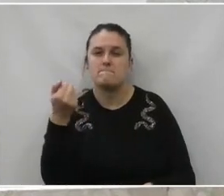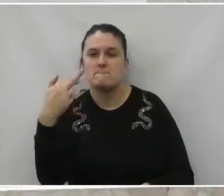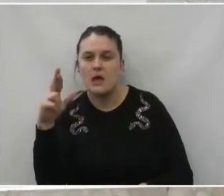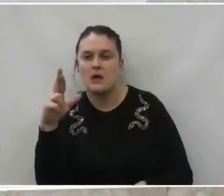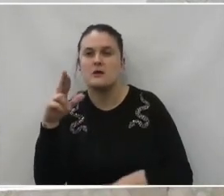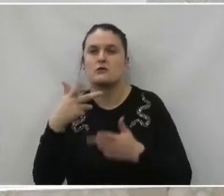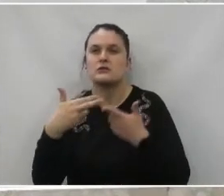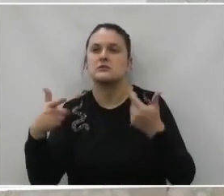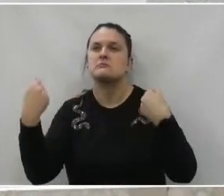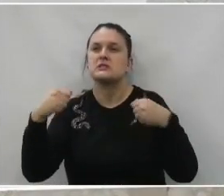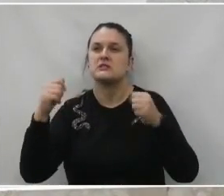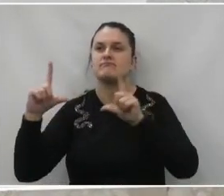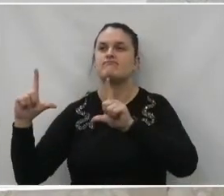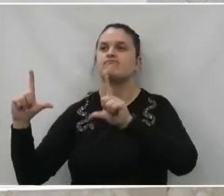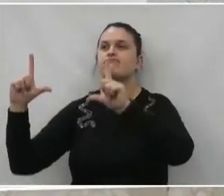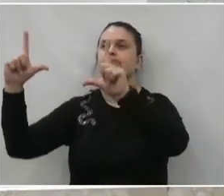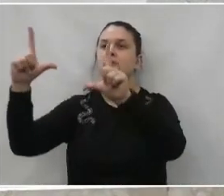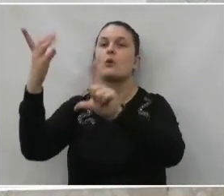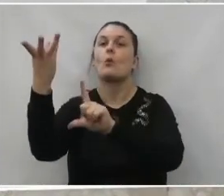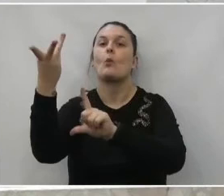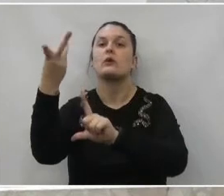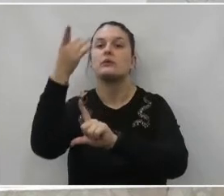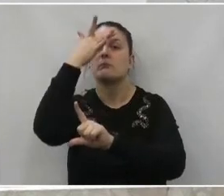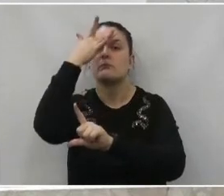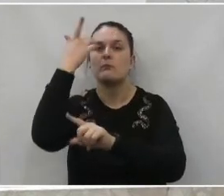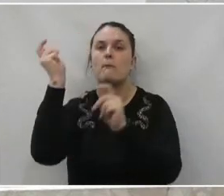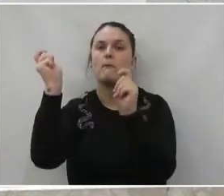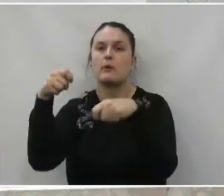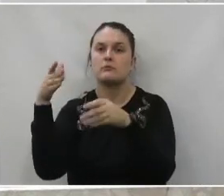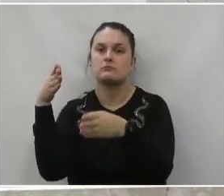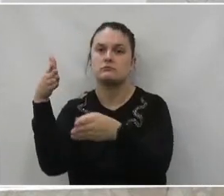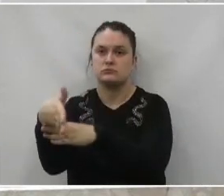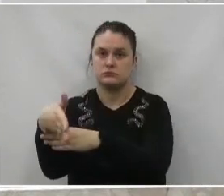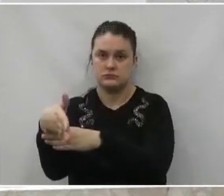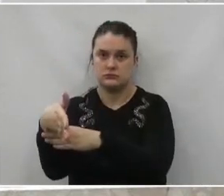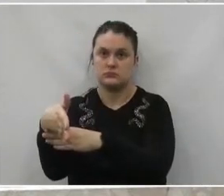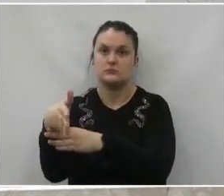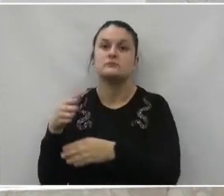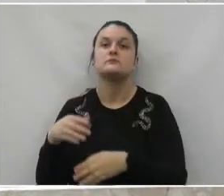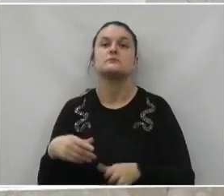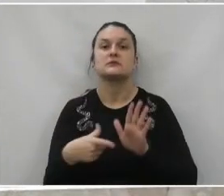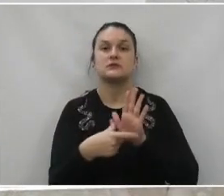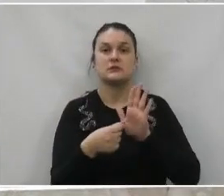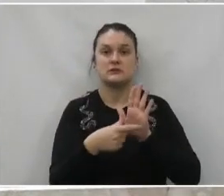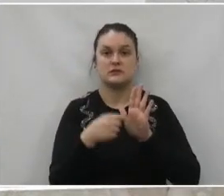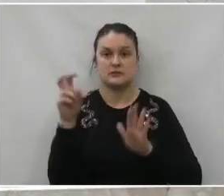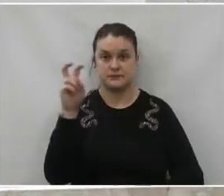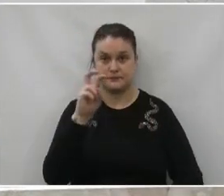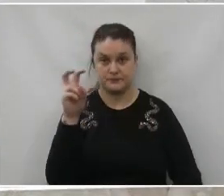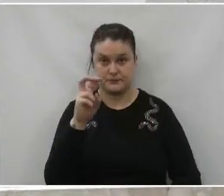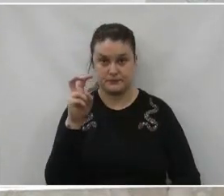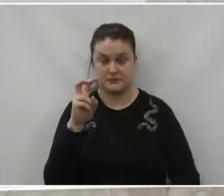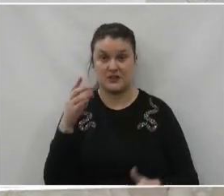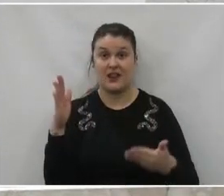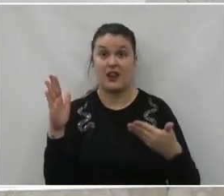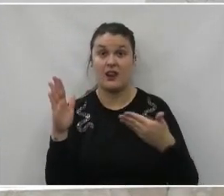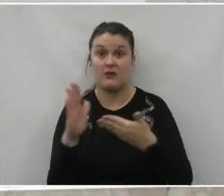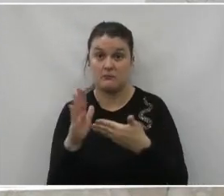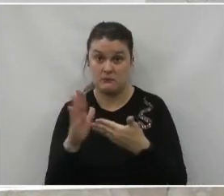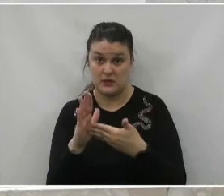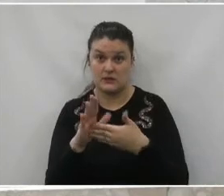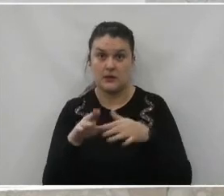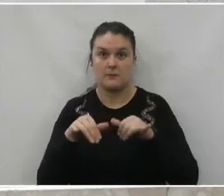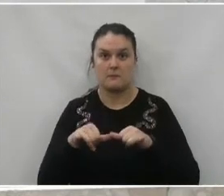em destaque para o público a capacidade máxima de pessoas permitidas. Artigo 5º. Fica limitada,